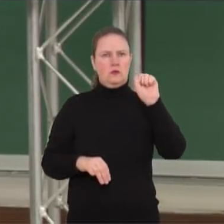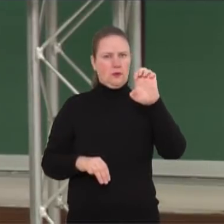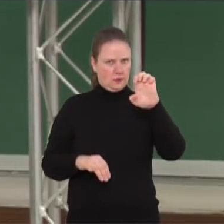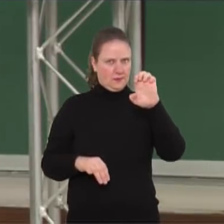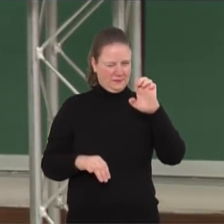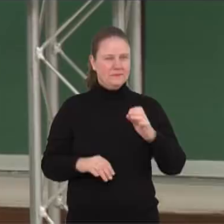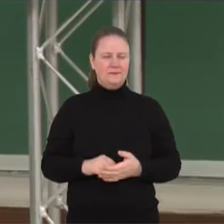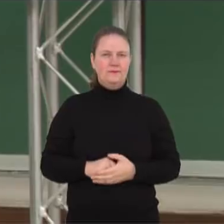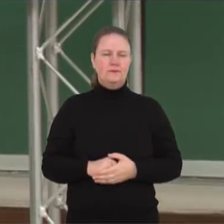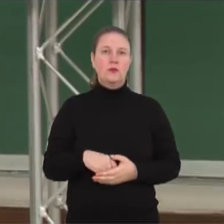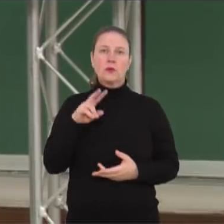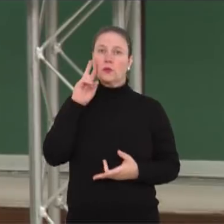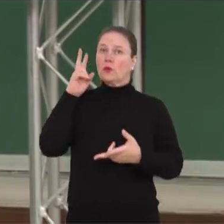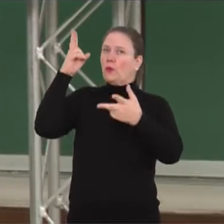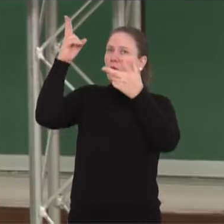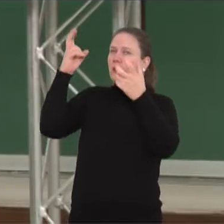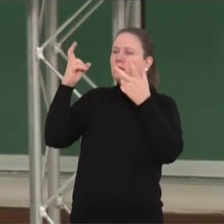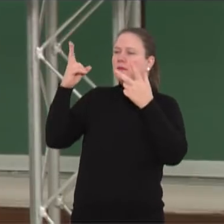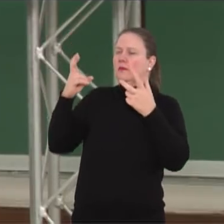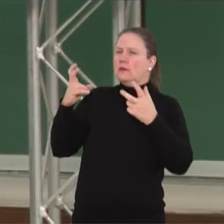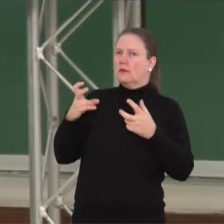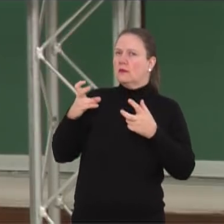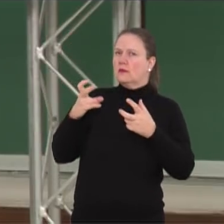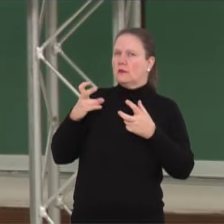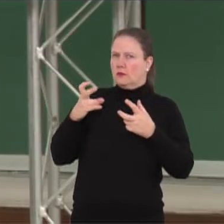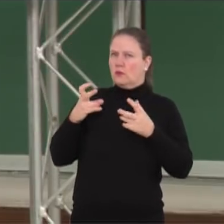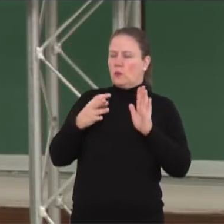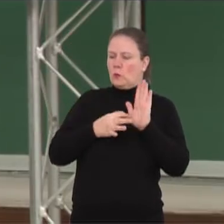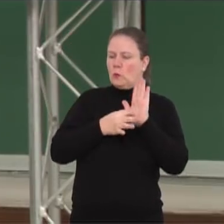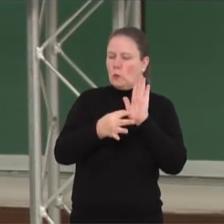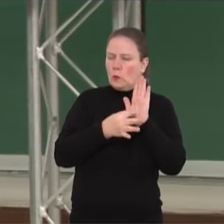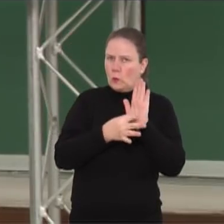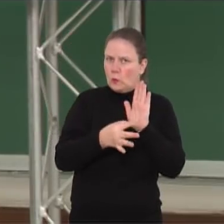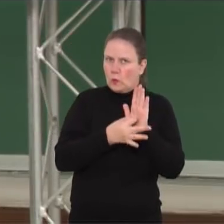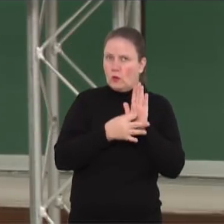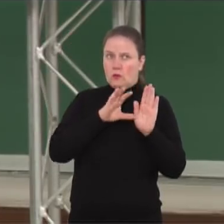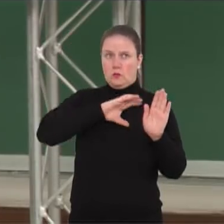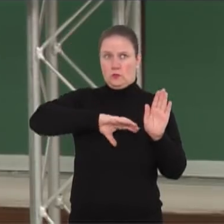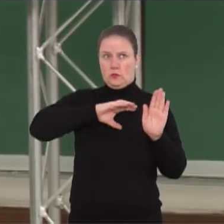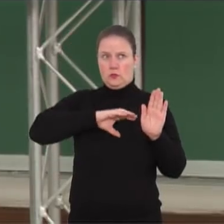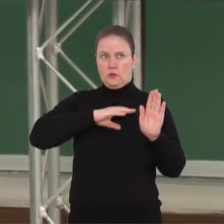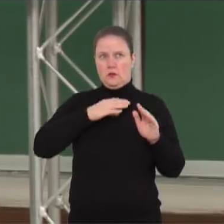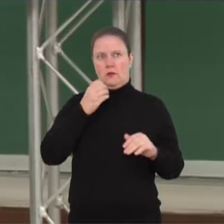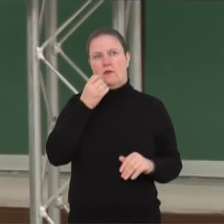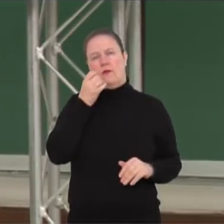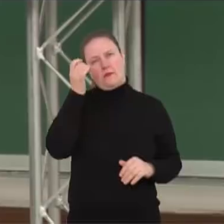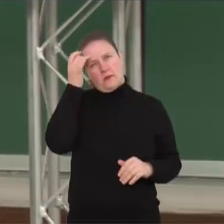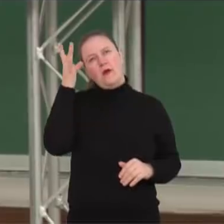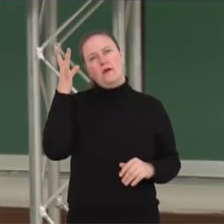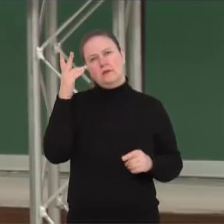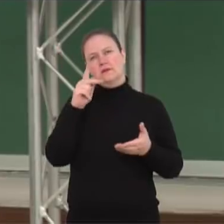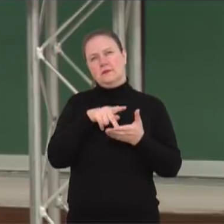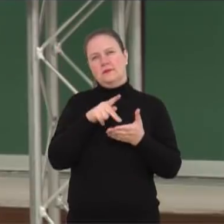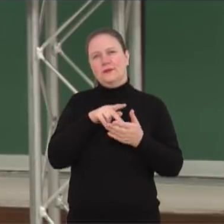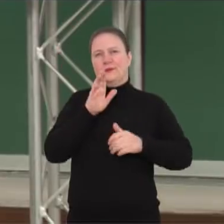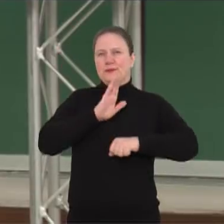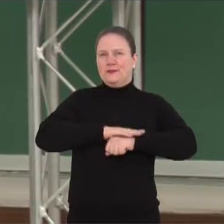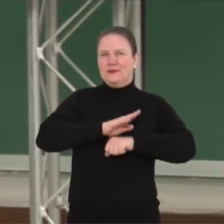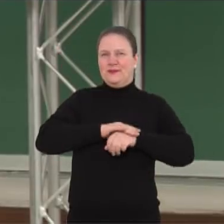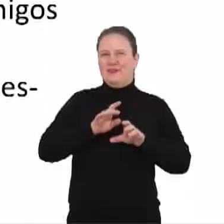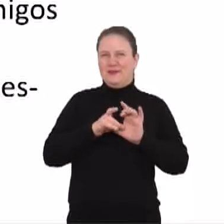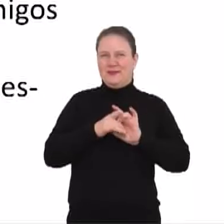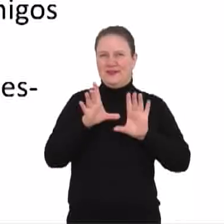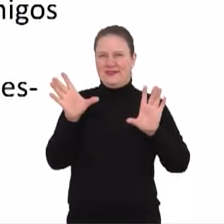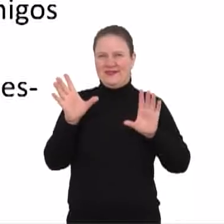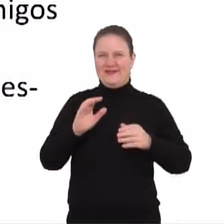responde, tá? Então observa bem as dicas, elas ali estão em português, então estão mais fáceis. Então faz um tempinho para você fazer